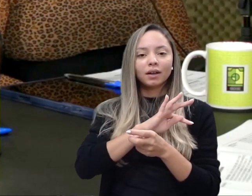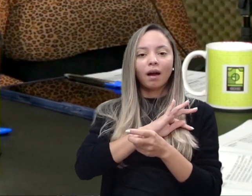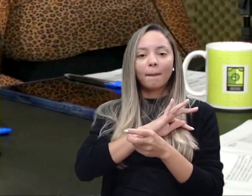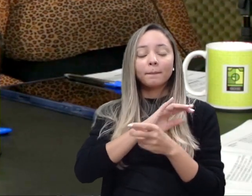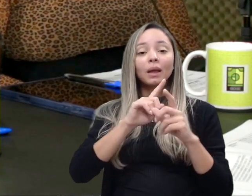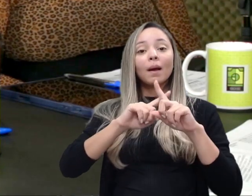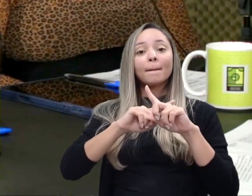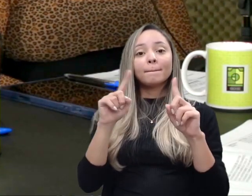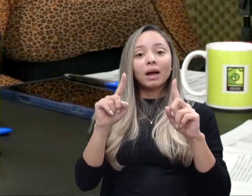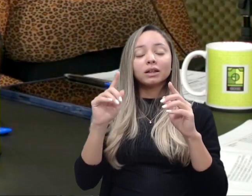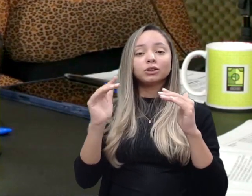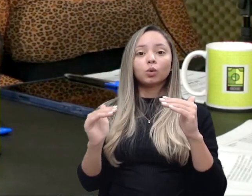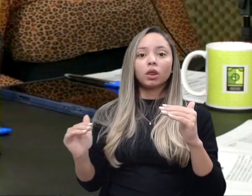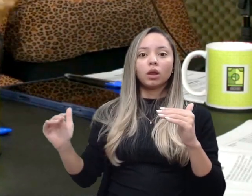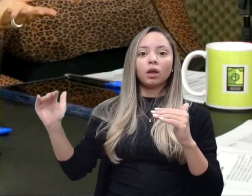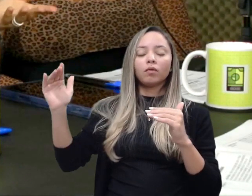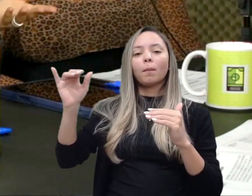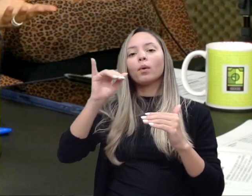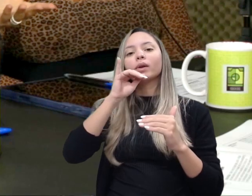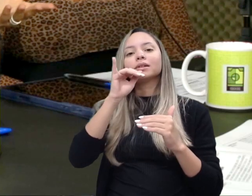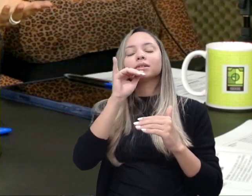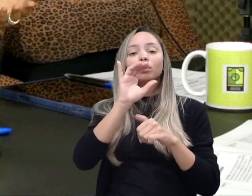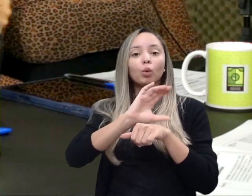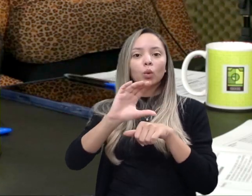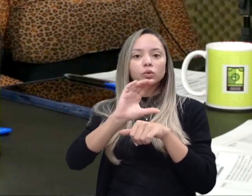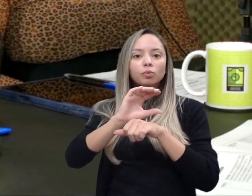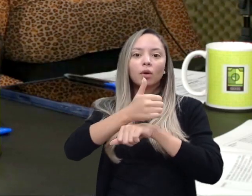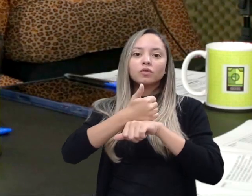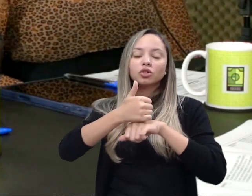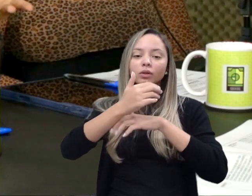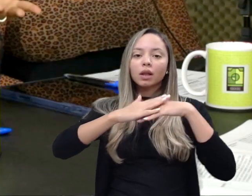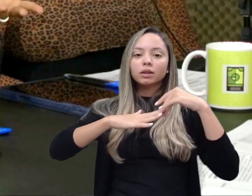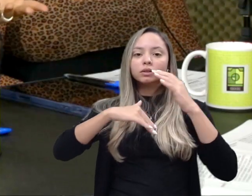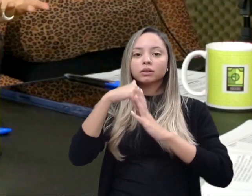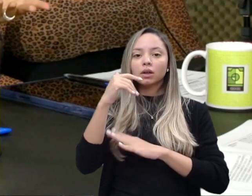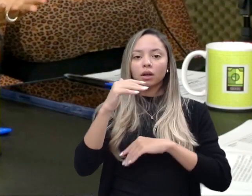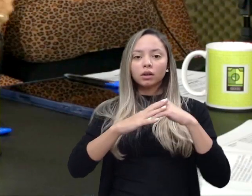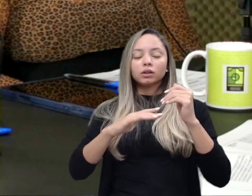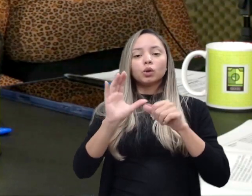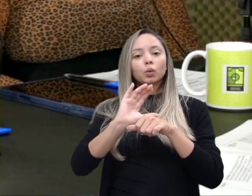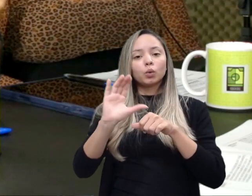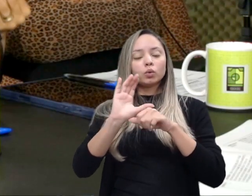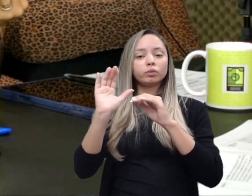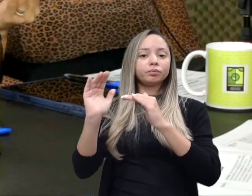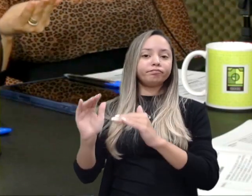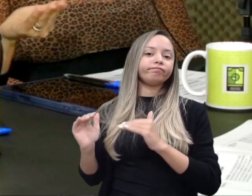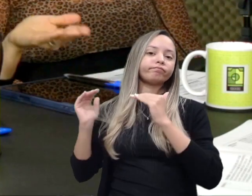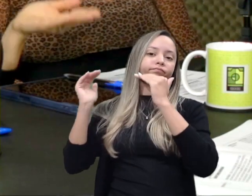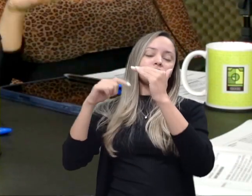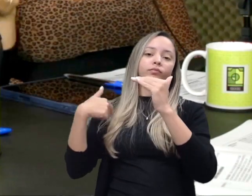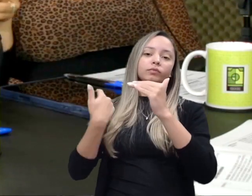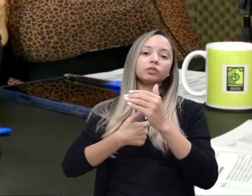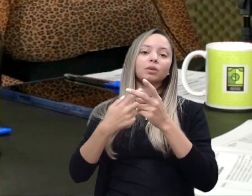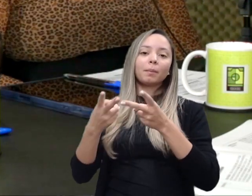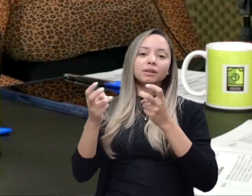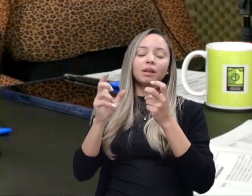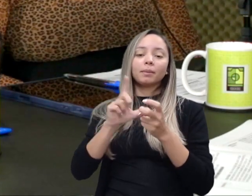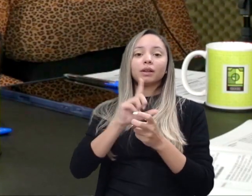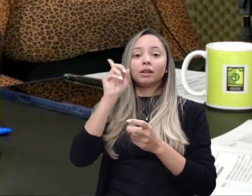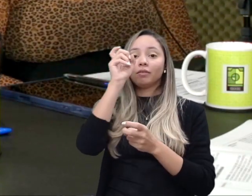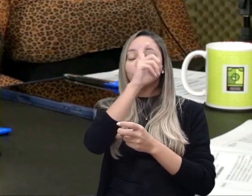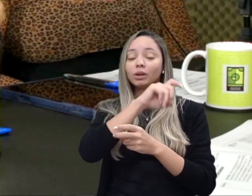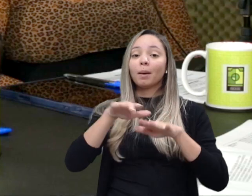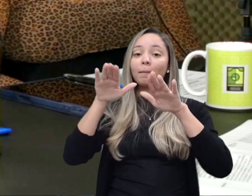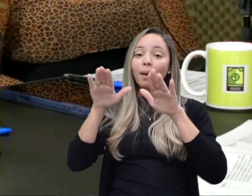níveis mais altos ainda, como um curso profissionalizante ou os cursos superior, a gente encontra muita dificuldade na permanência.